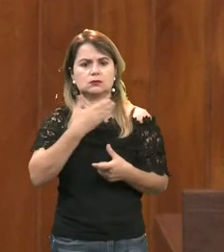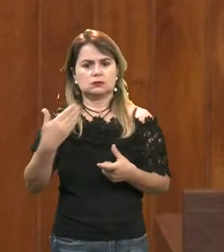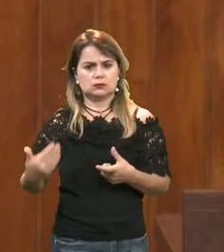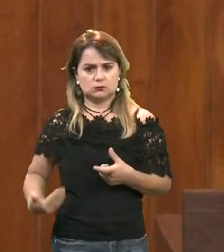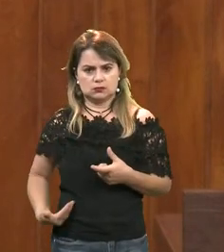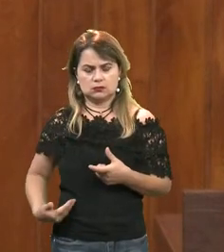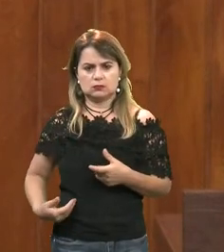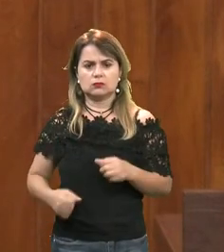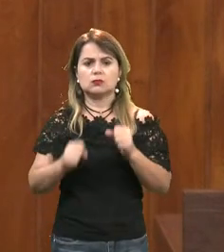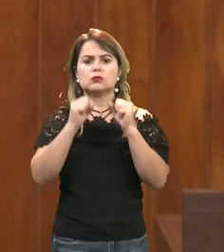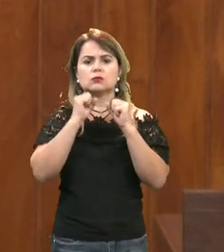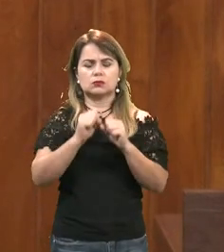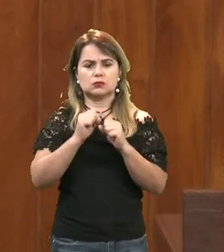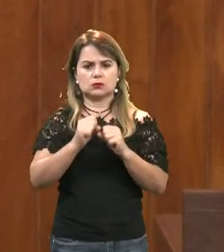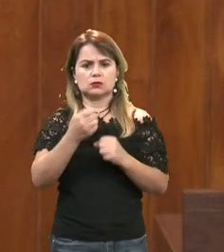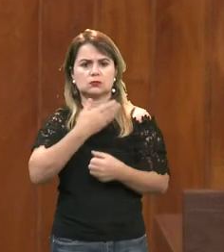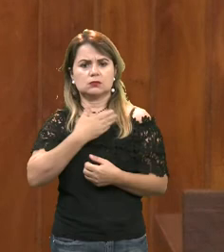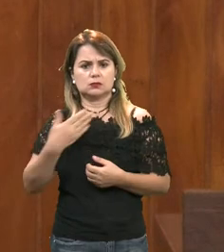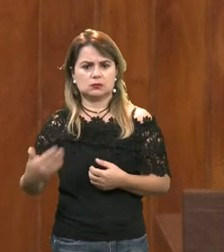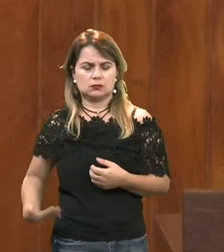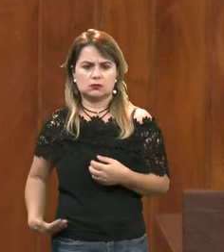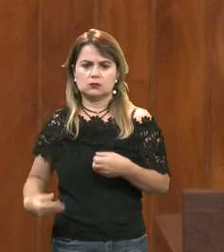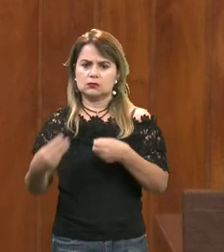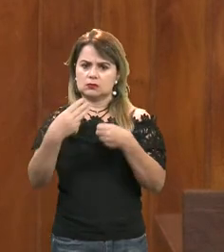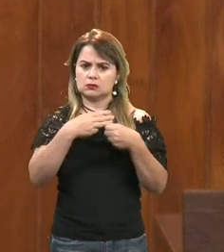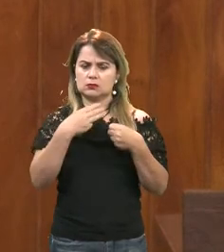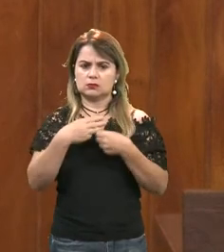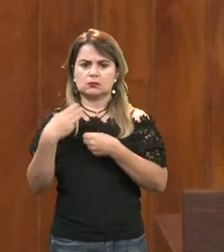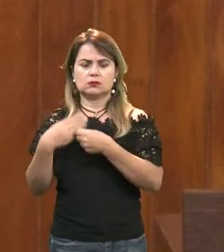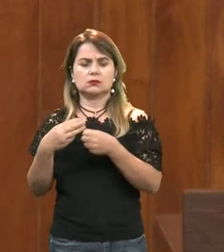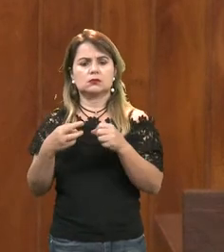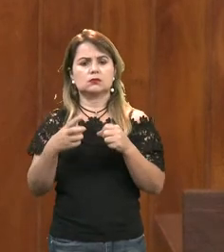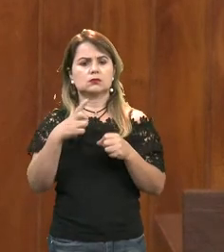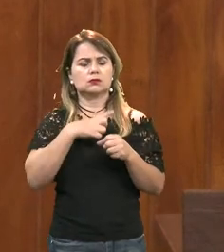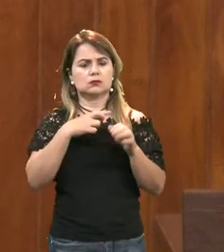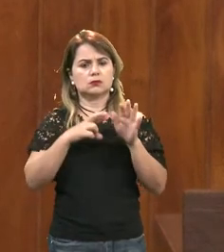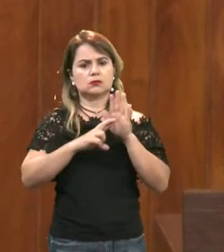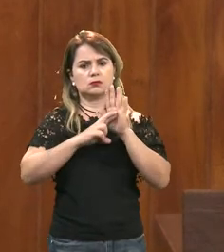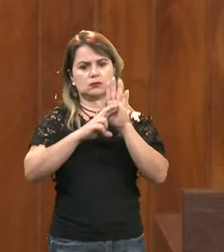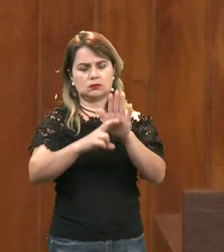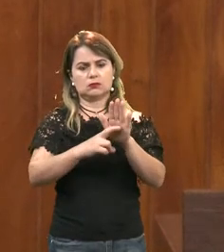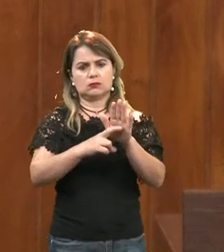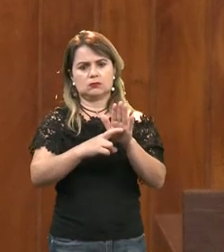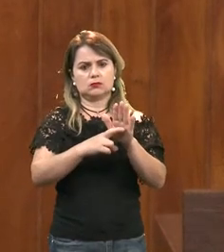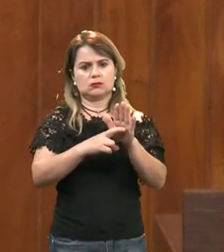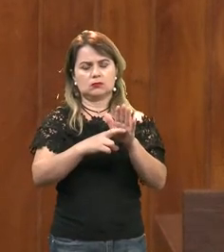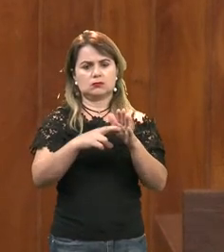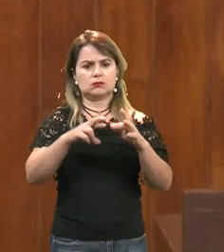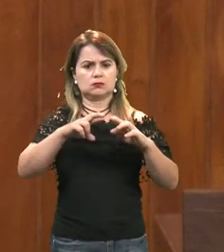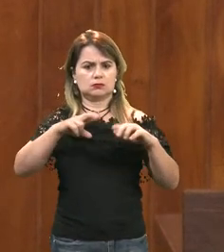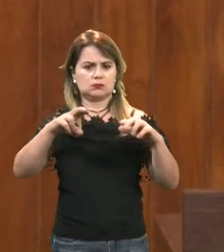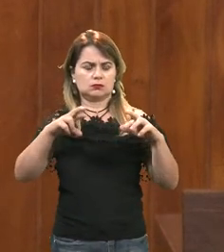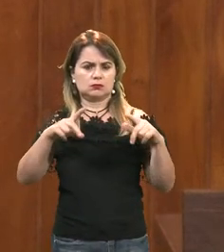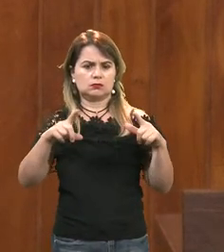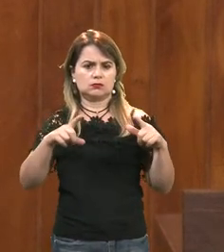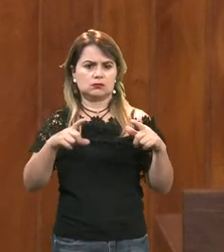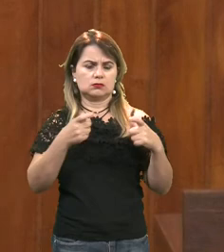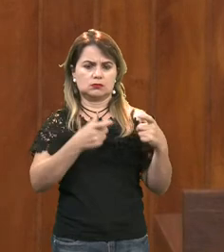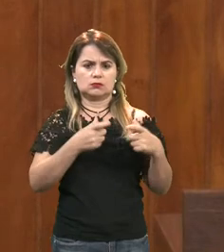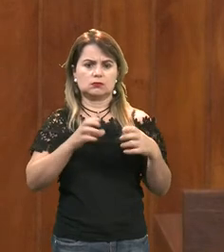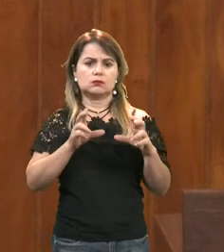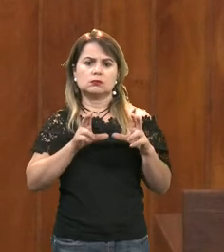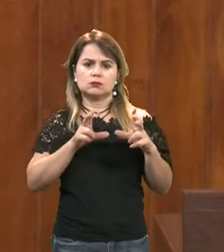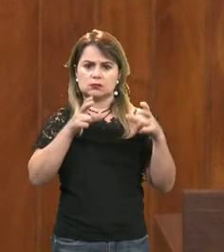O poder público municipal será representado pelos seguintes órgãos: Câmara Municipal de